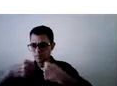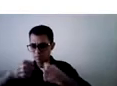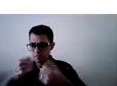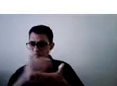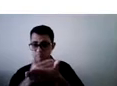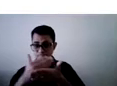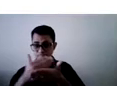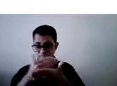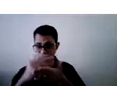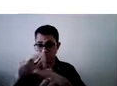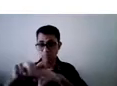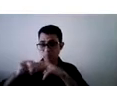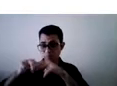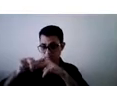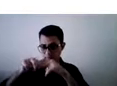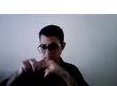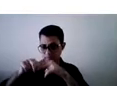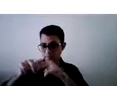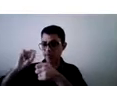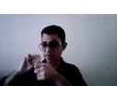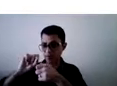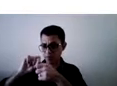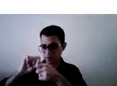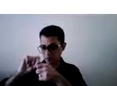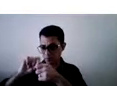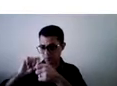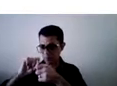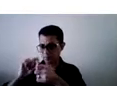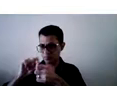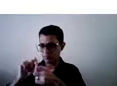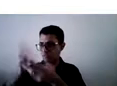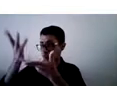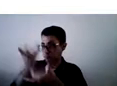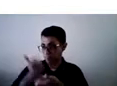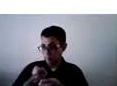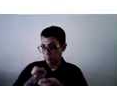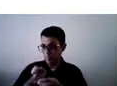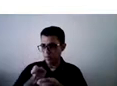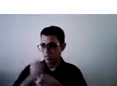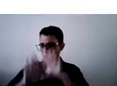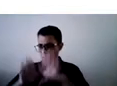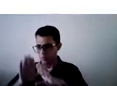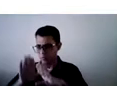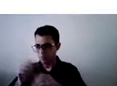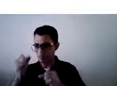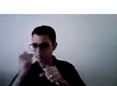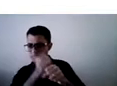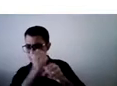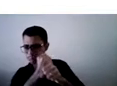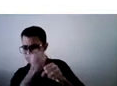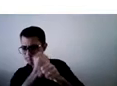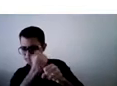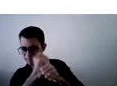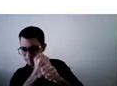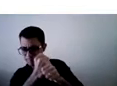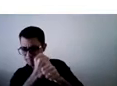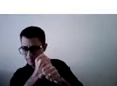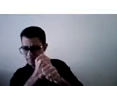iniciativa, por isso é um fazer em vez de um receber. Construir o equilíbrio